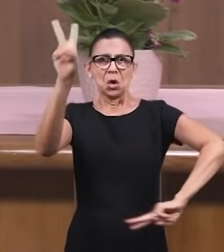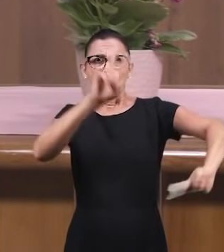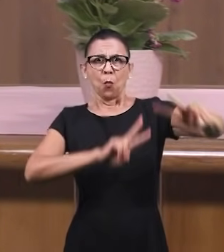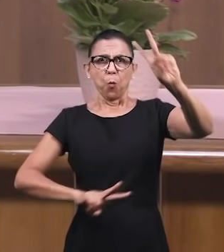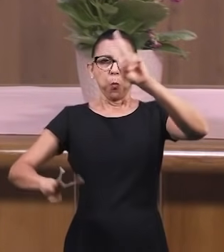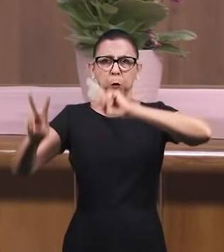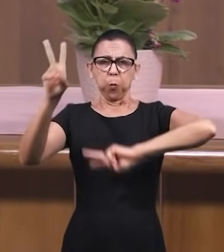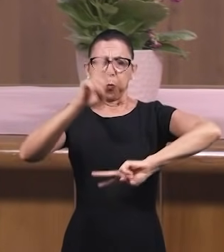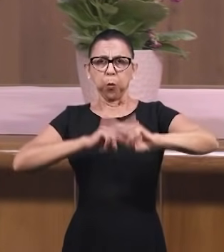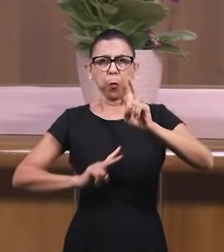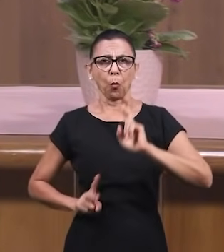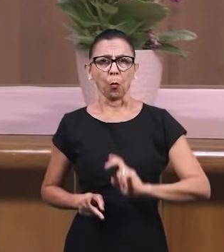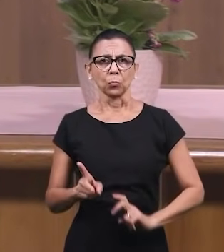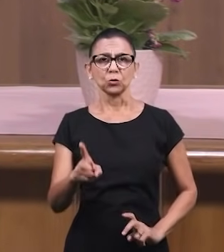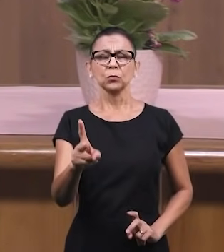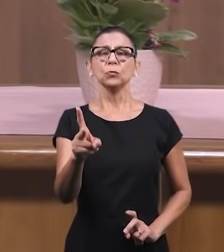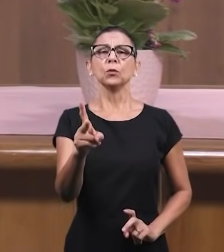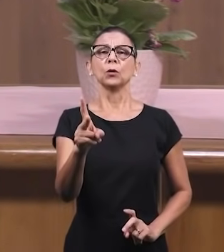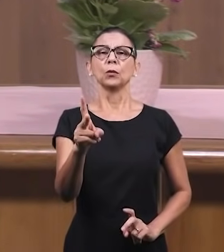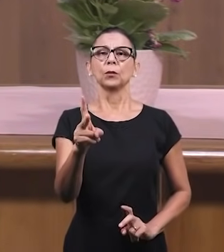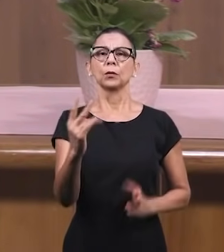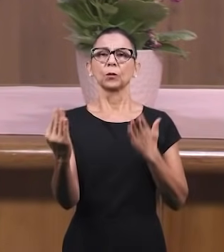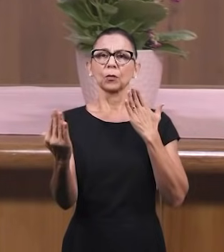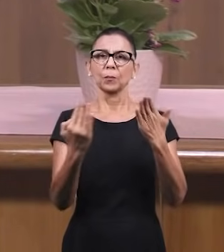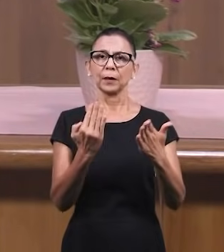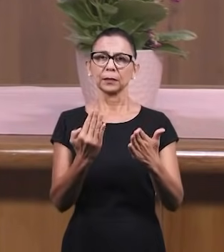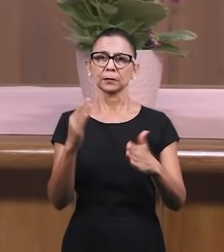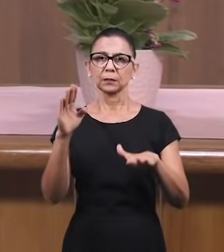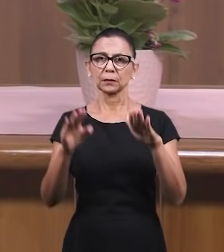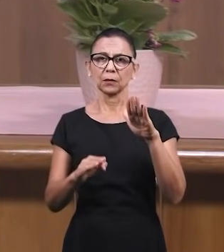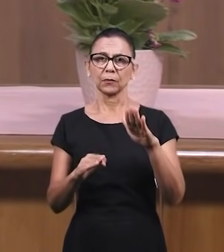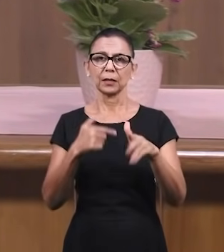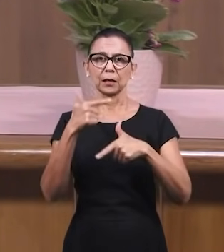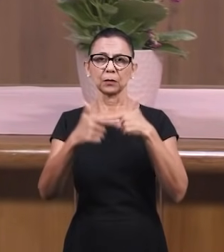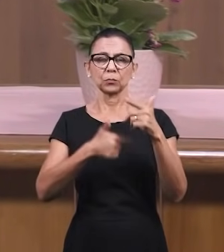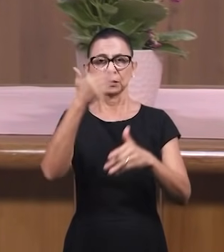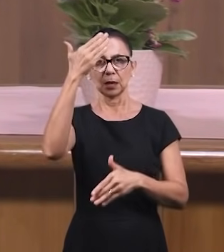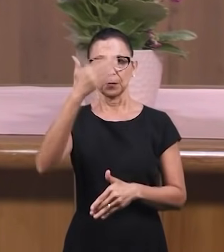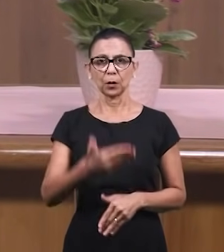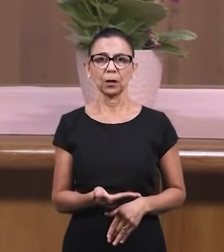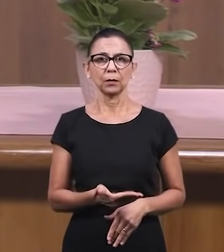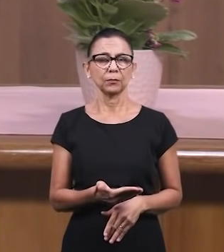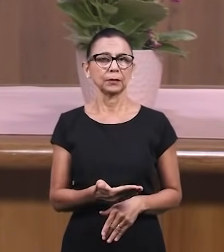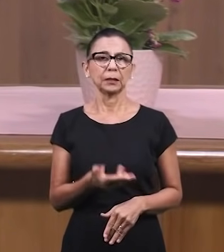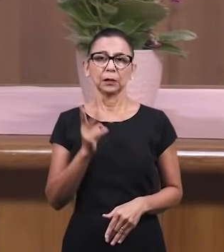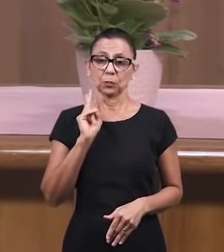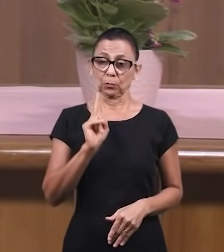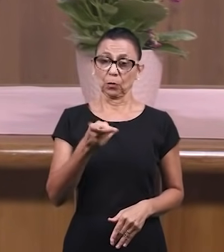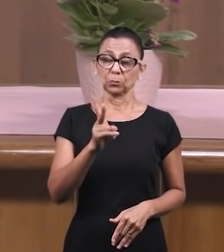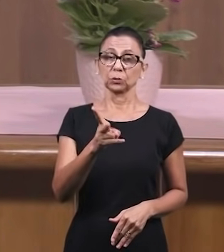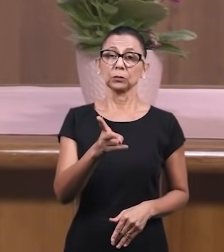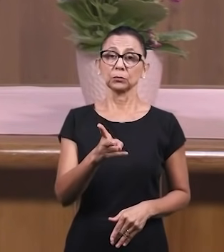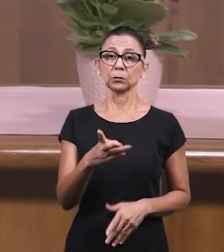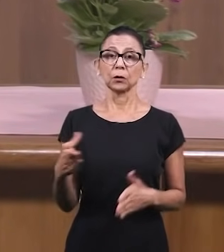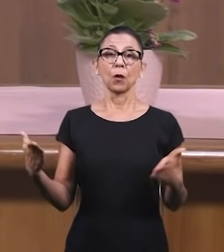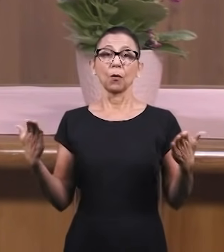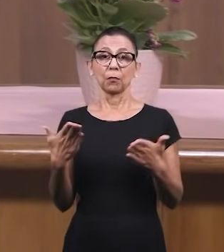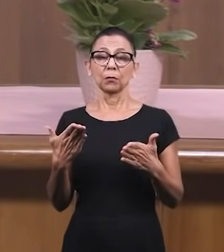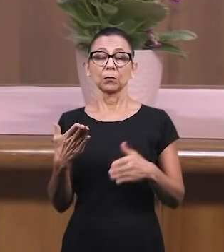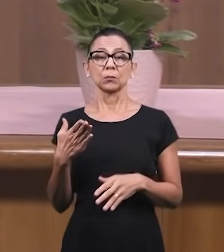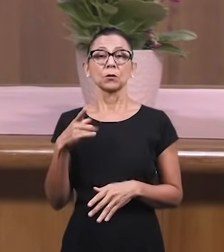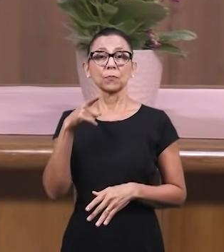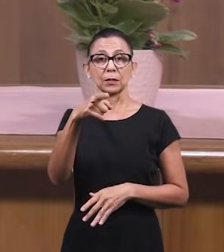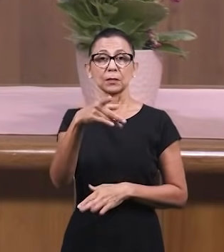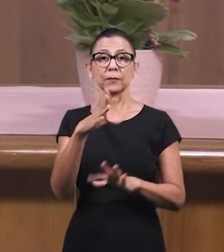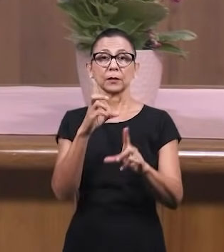sua vida talvez não tenha se encerrado ainda, mas hoje você vai se encontrar com o Salvador, aquele cuja